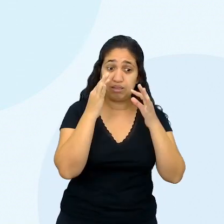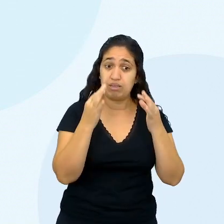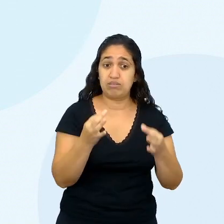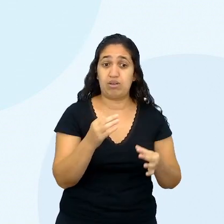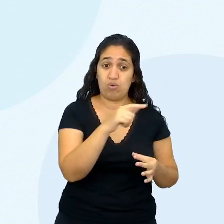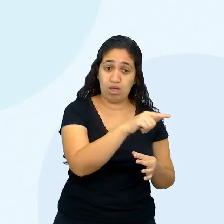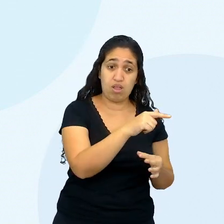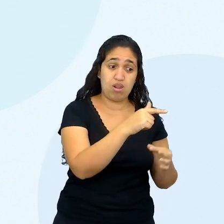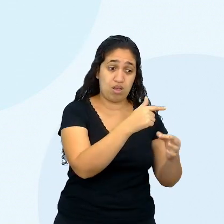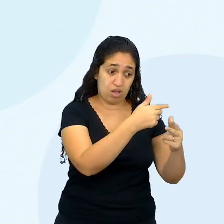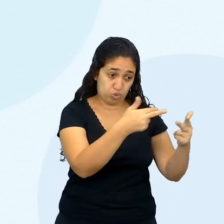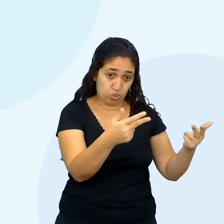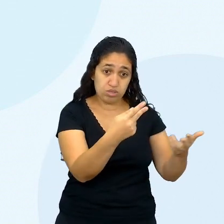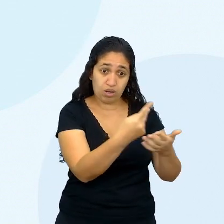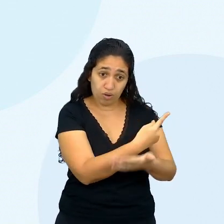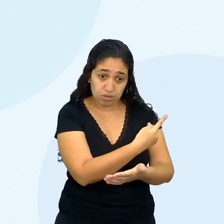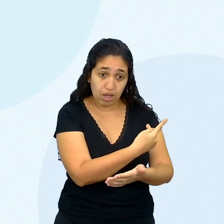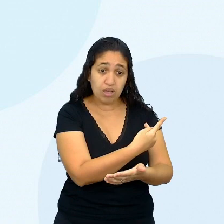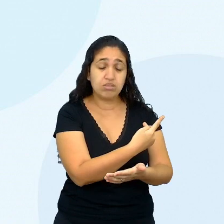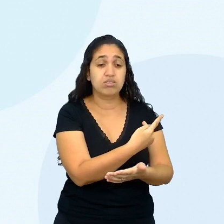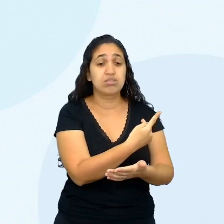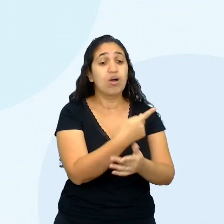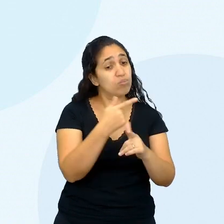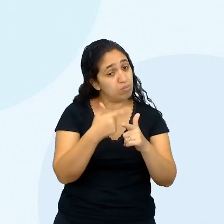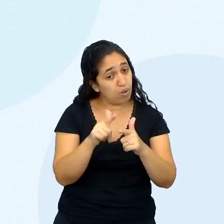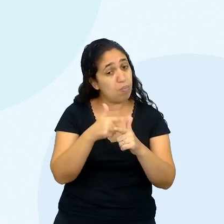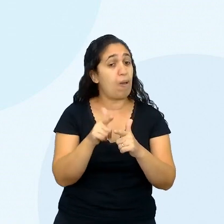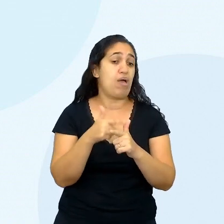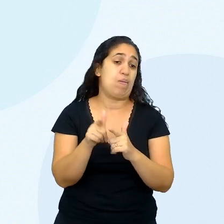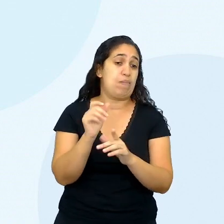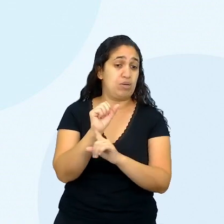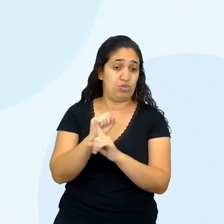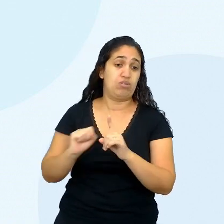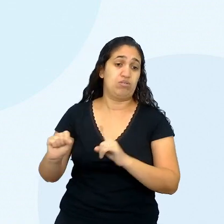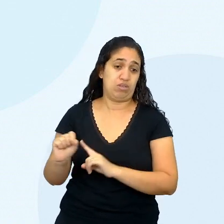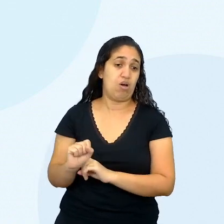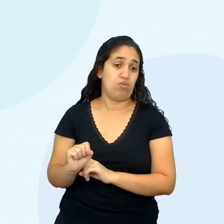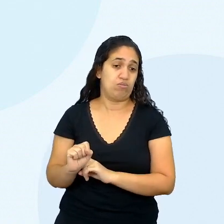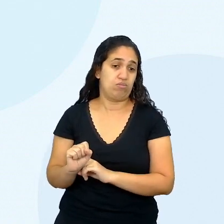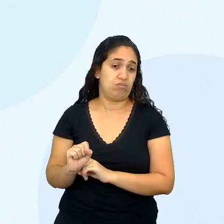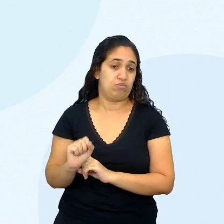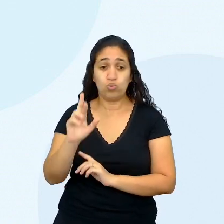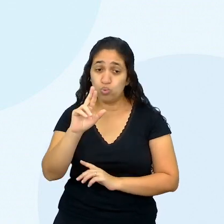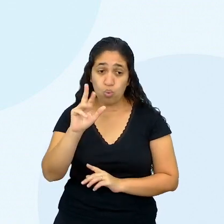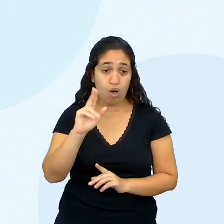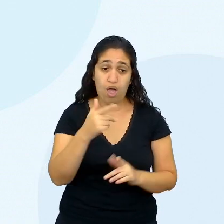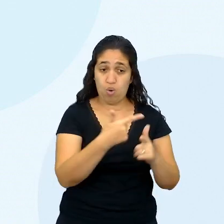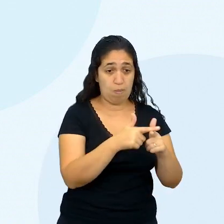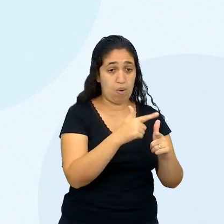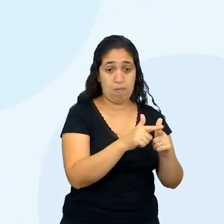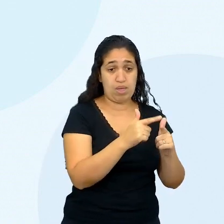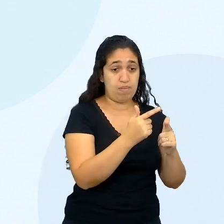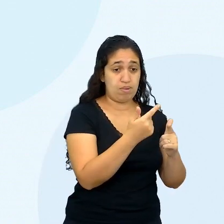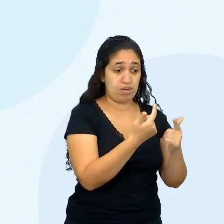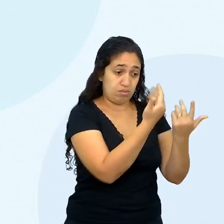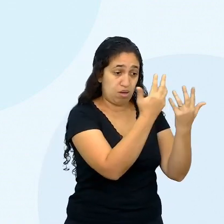suas consequências como um problema social e não um problema ambiental. O próximo.